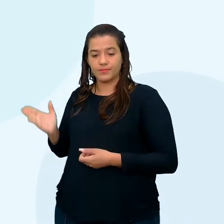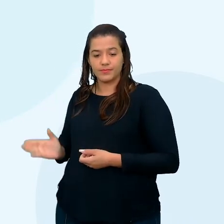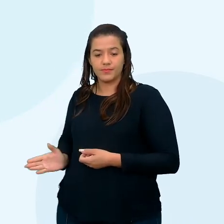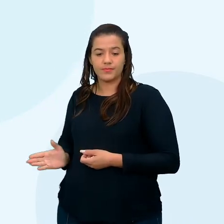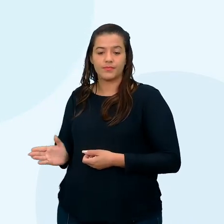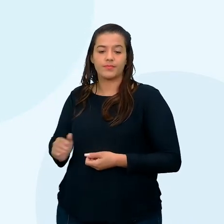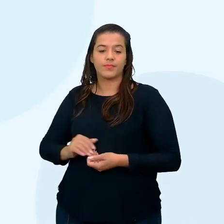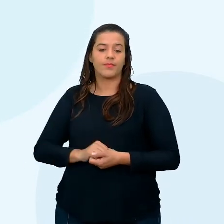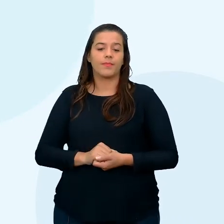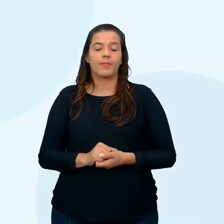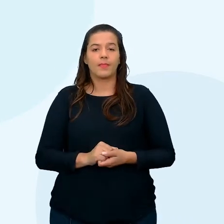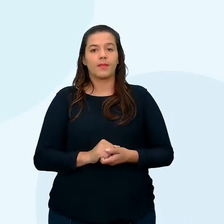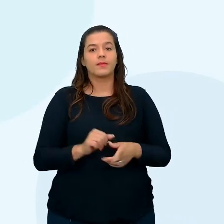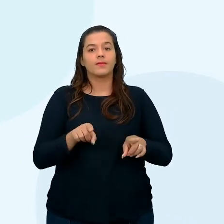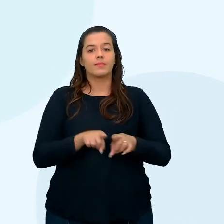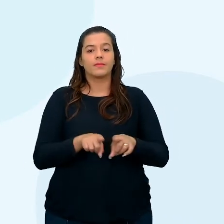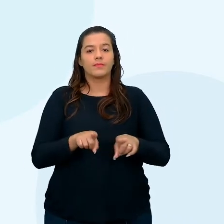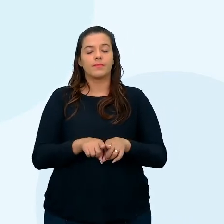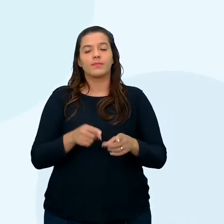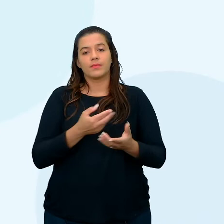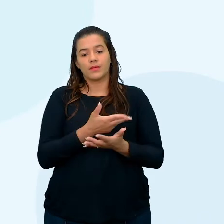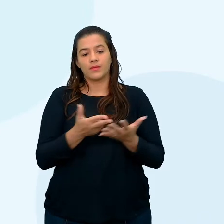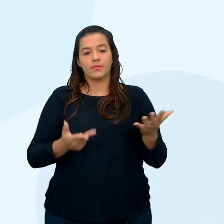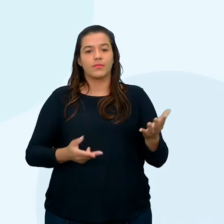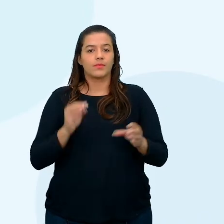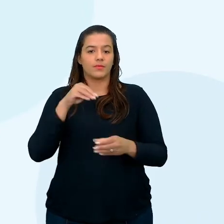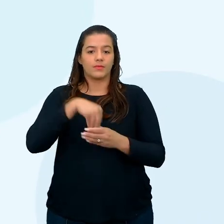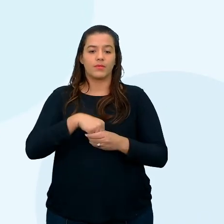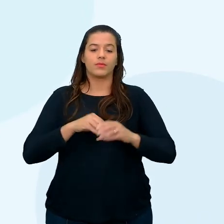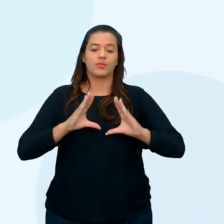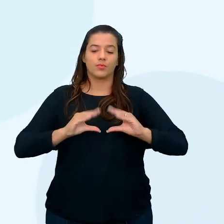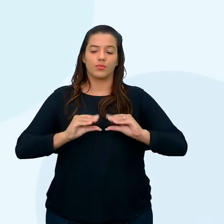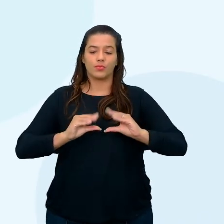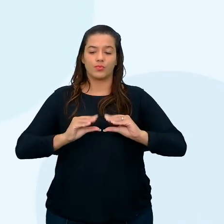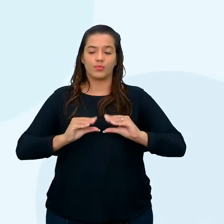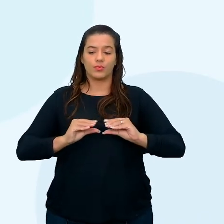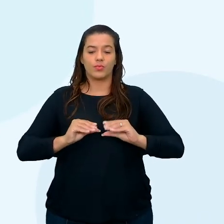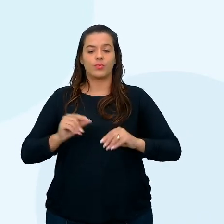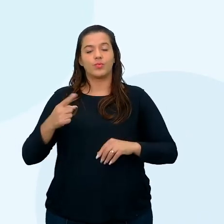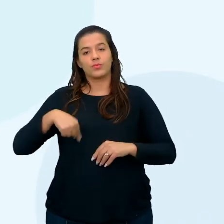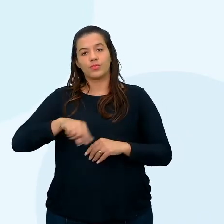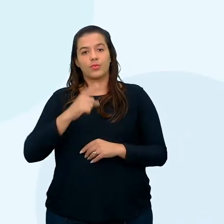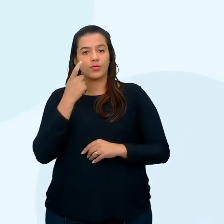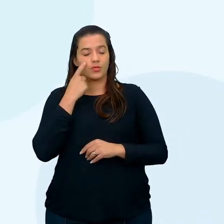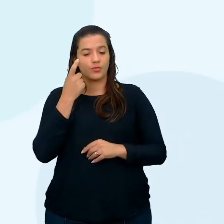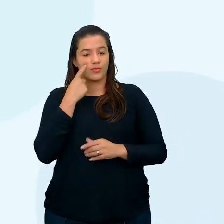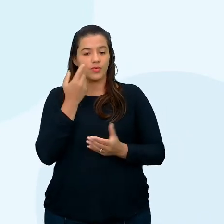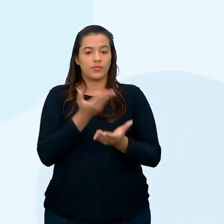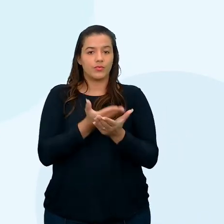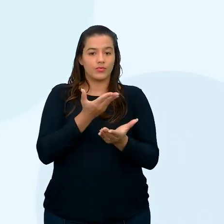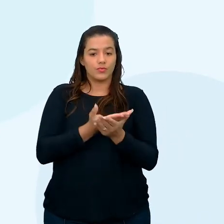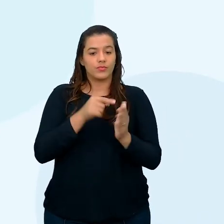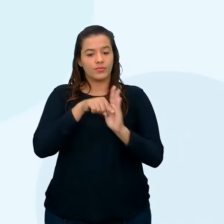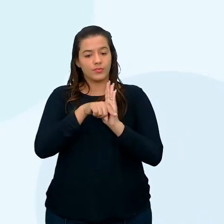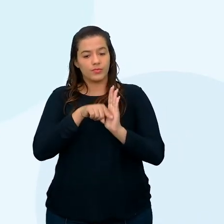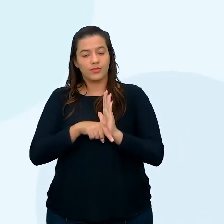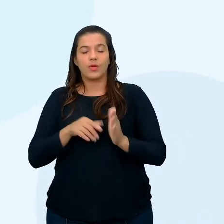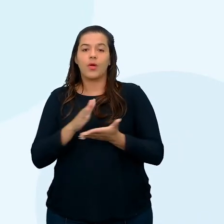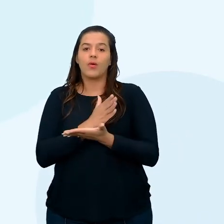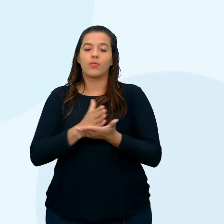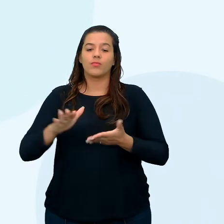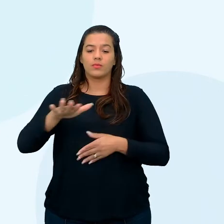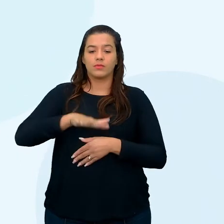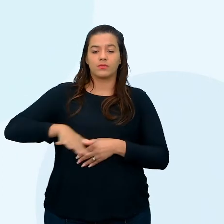argila, tá? E aí a gente tem as proporções aí dentro dos solos, quando a gente vê ou estuda eles em algumas